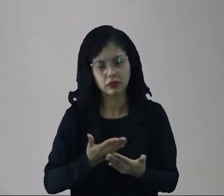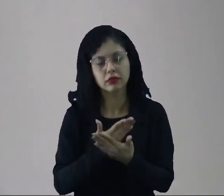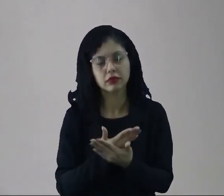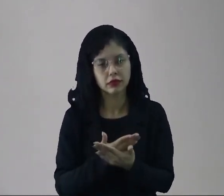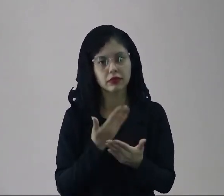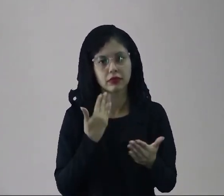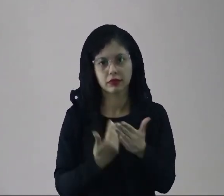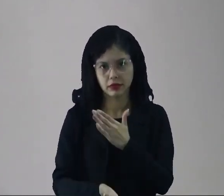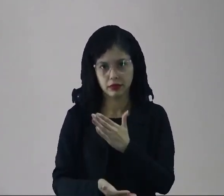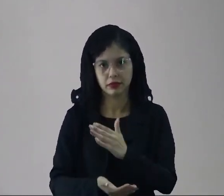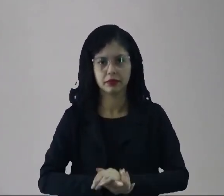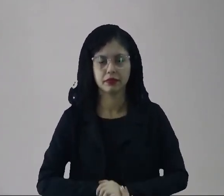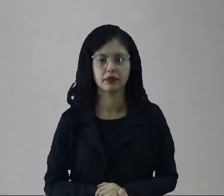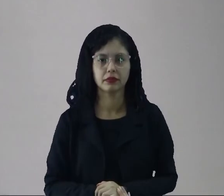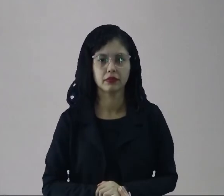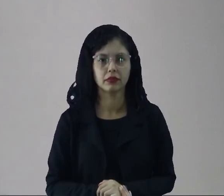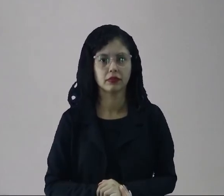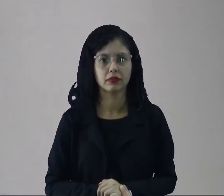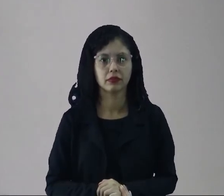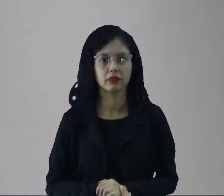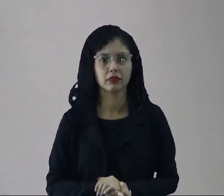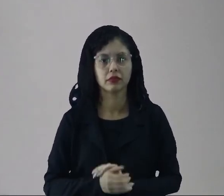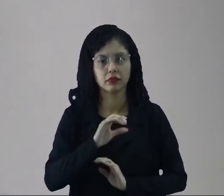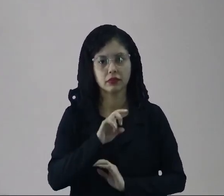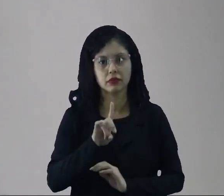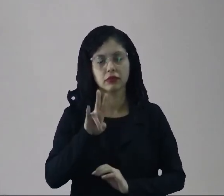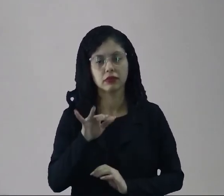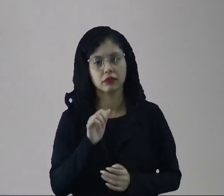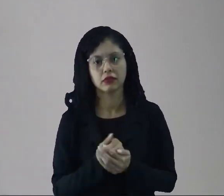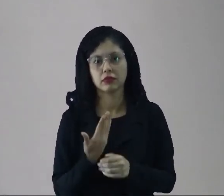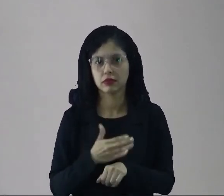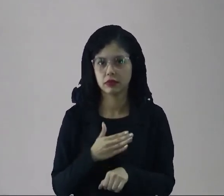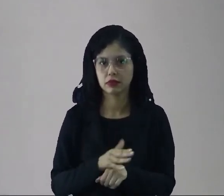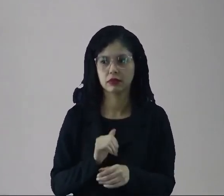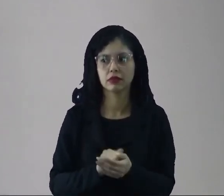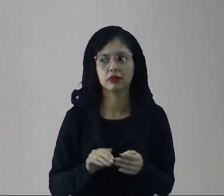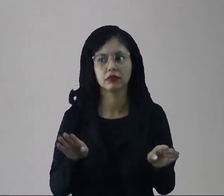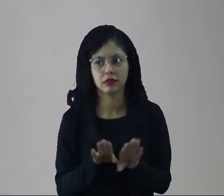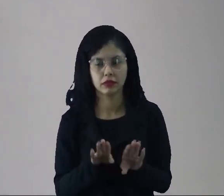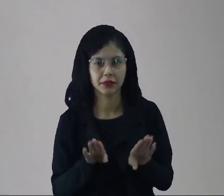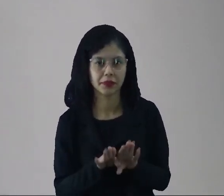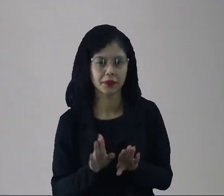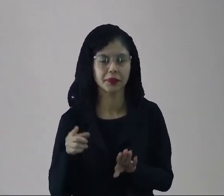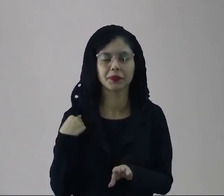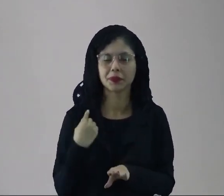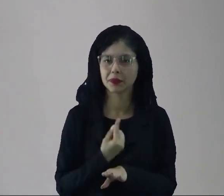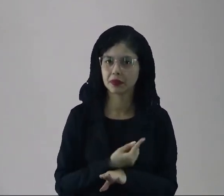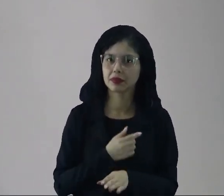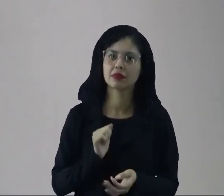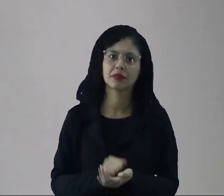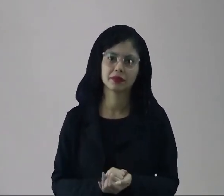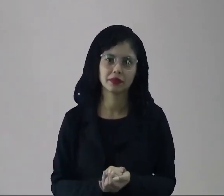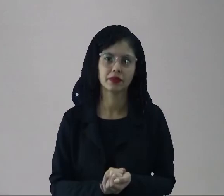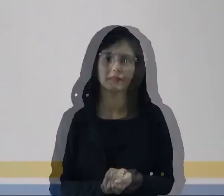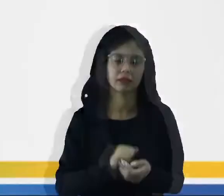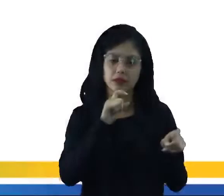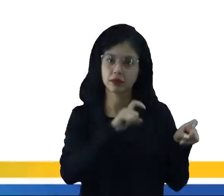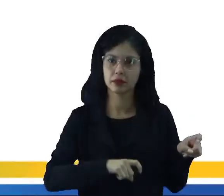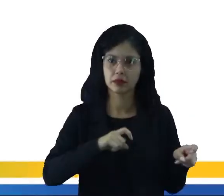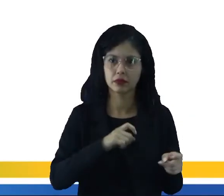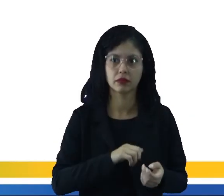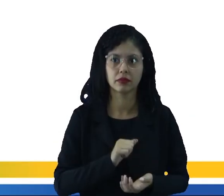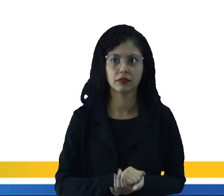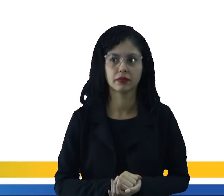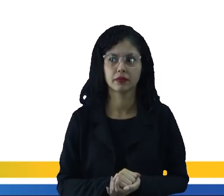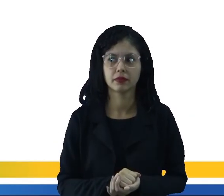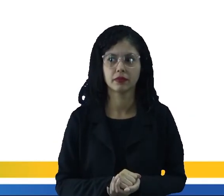ali seja perdida. Então, a curva de nível ela tem essa praticidade também para o setor agrícola.